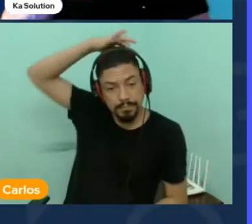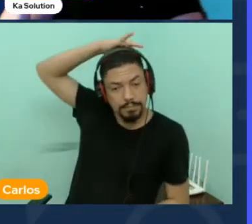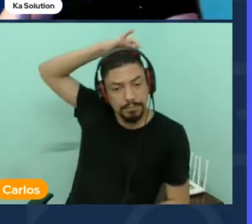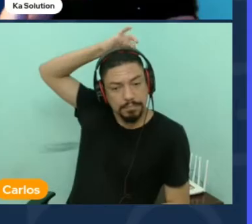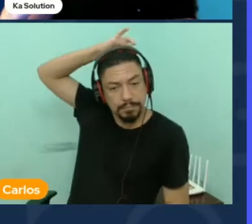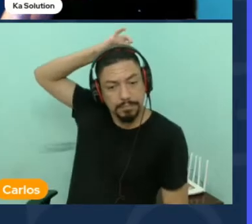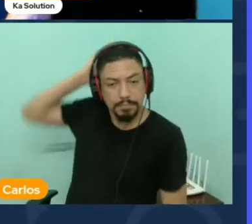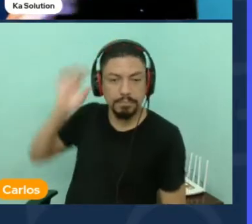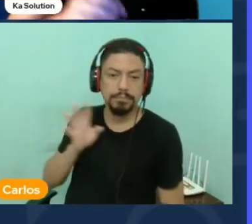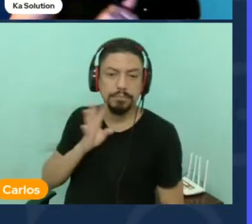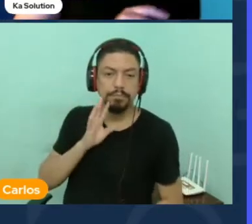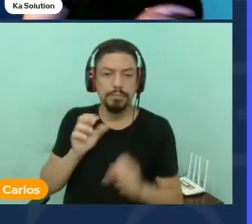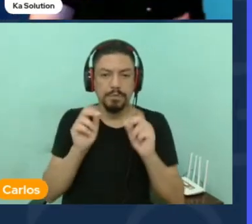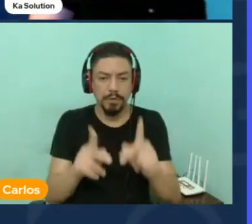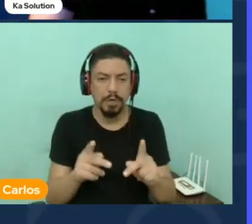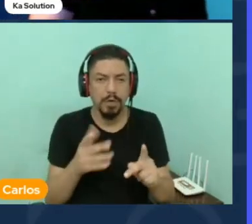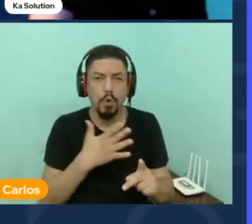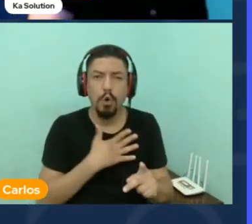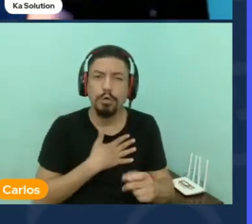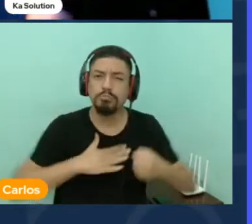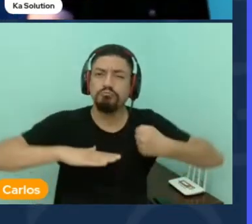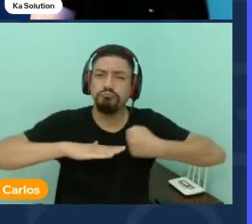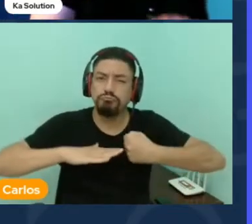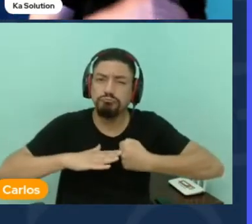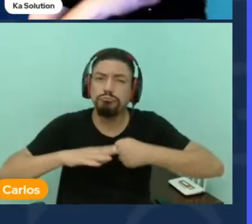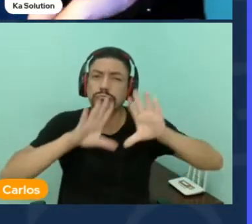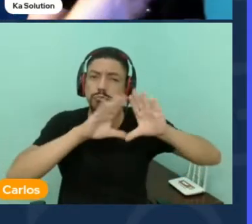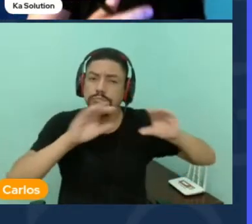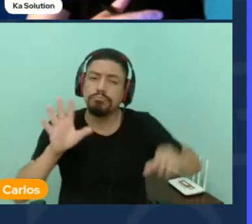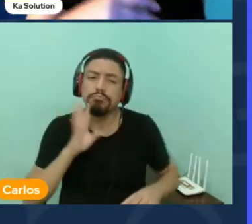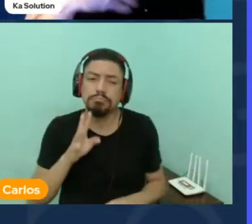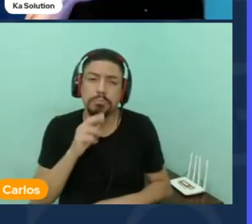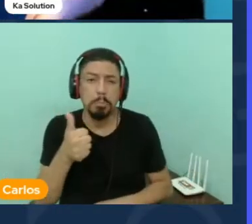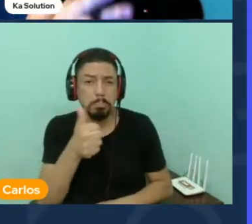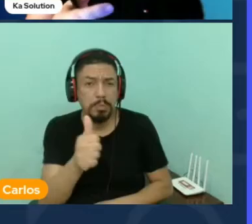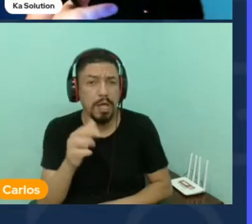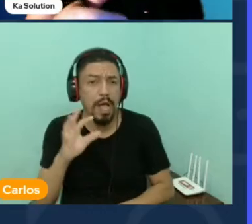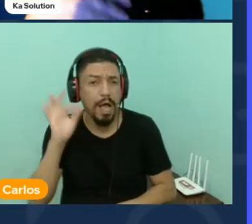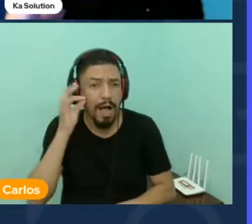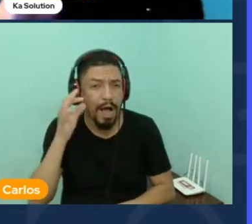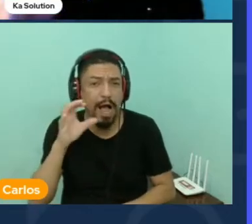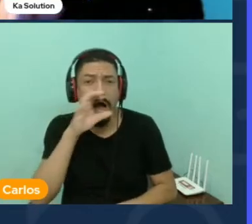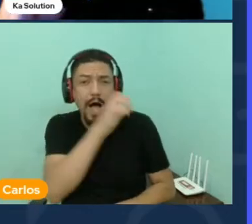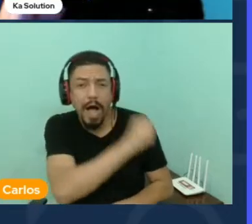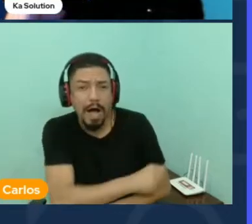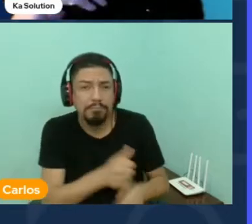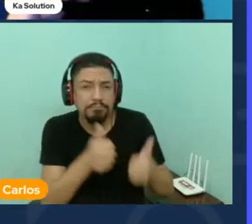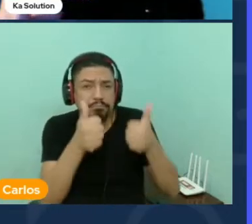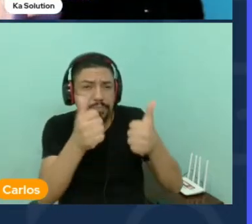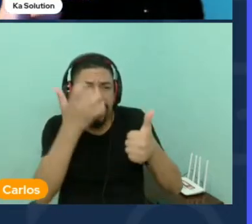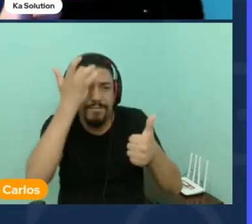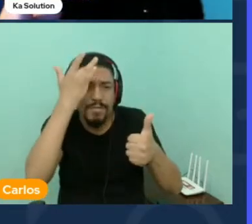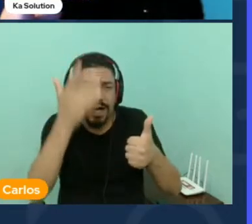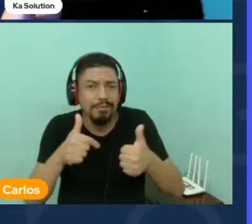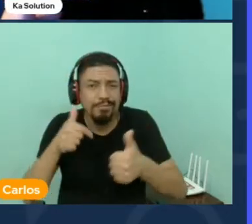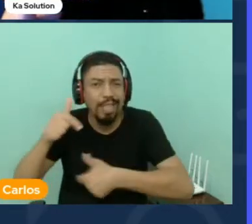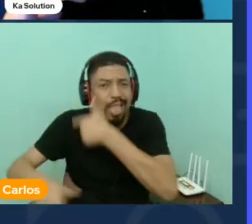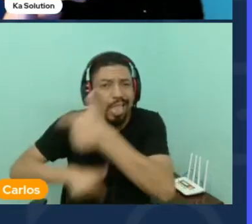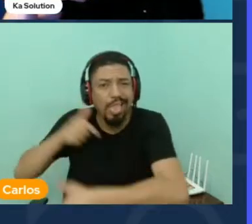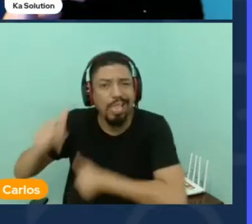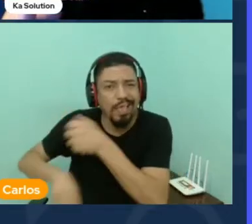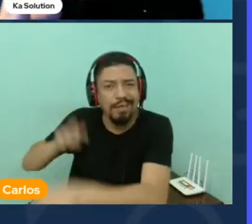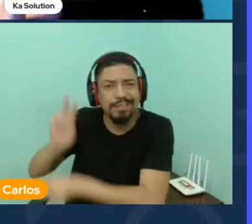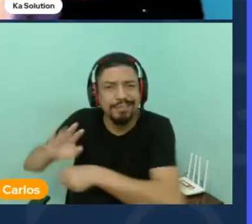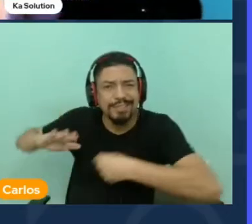Legal, Leandro. Gostei desse negócio de banco de dados na nuvem. É mais rápido, é mais fácil, tira a minha carga operacional